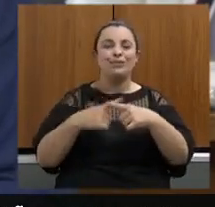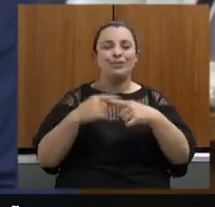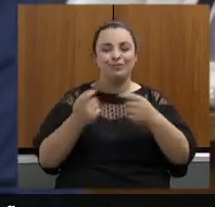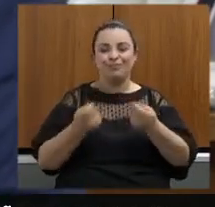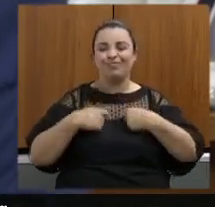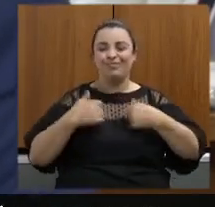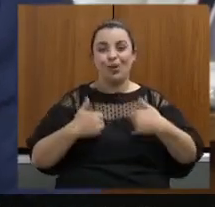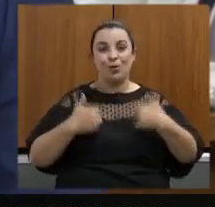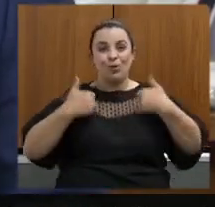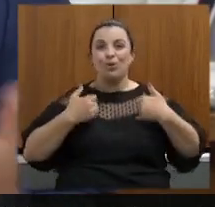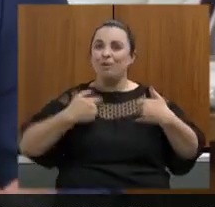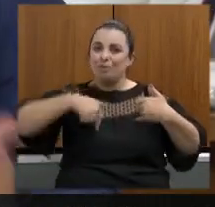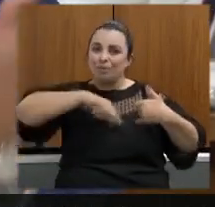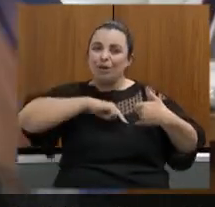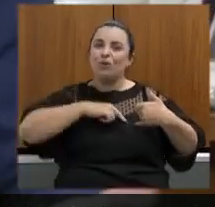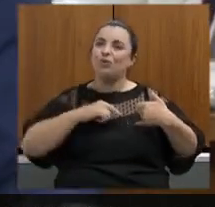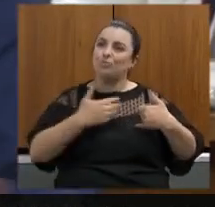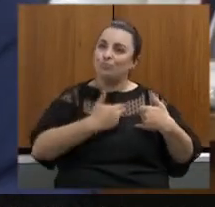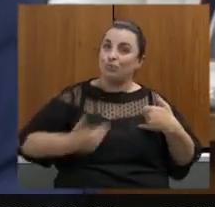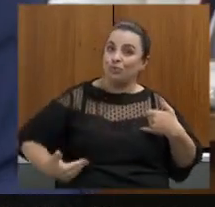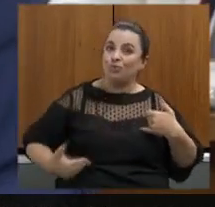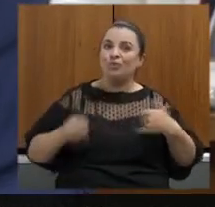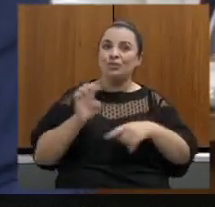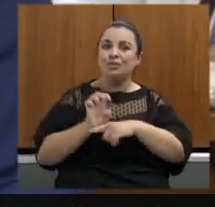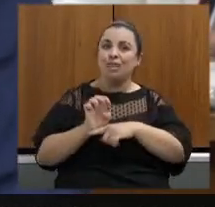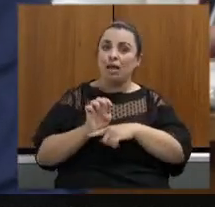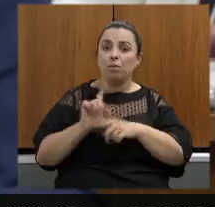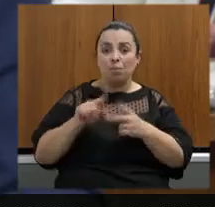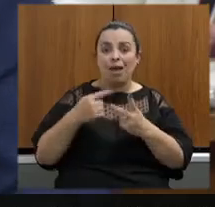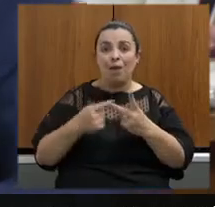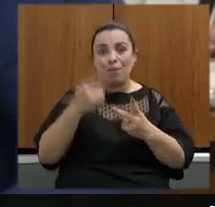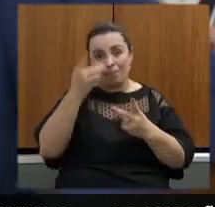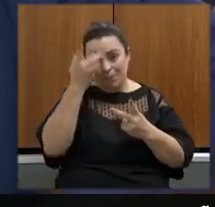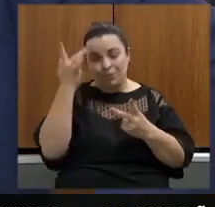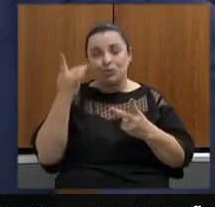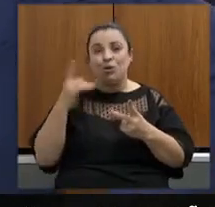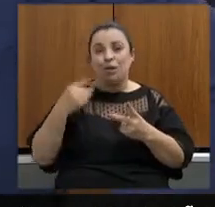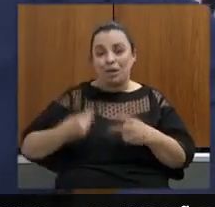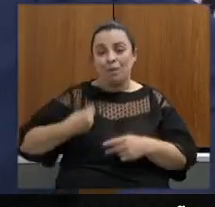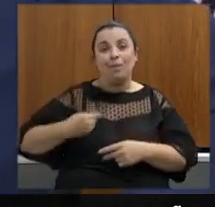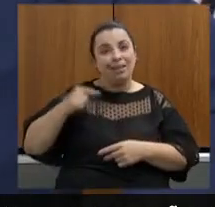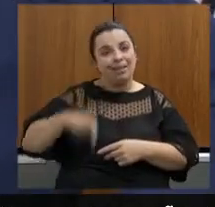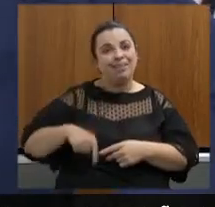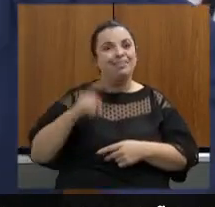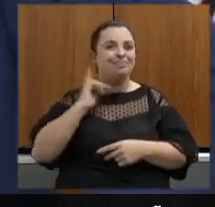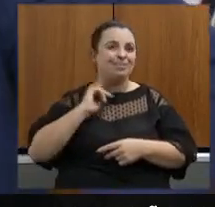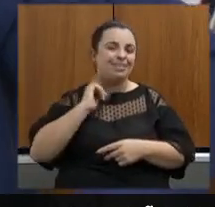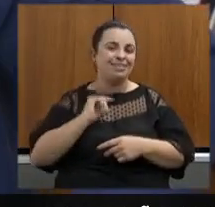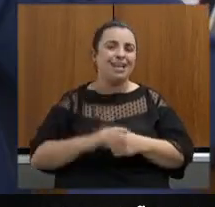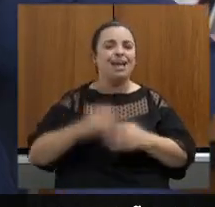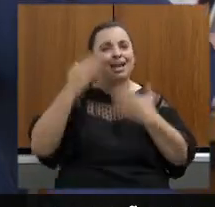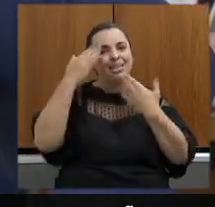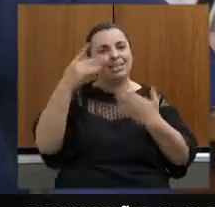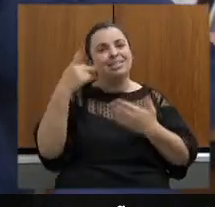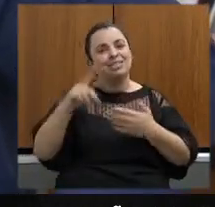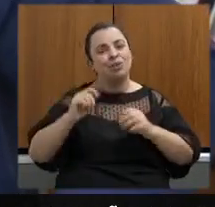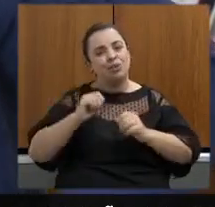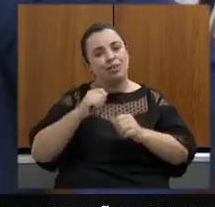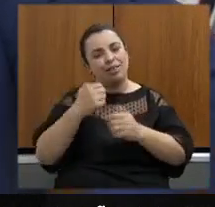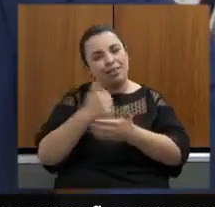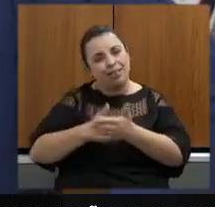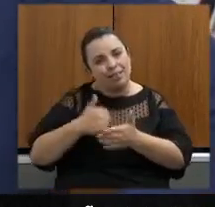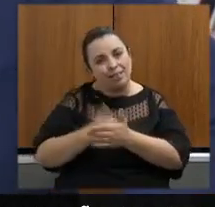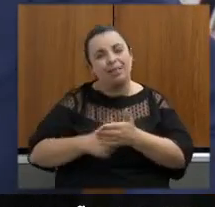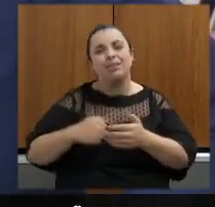para todos nós não só com o governo do estado mas como Mineiro é de ver as coisas acontecendo e agradecer muito o seu empenho empenho de todos os nossos